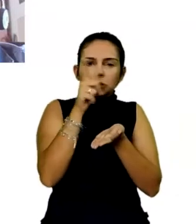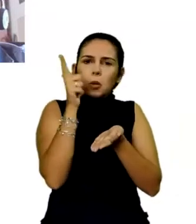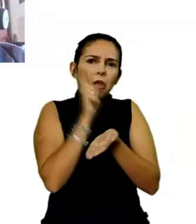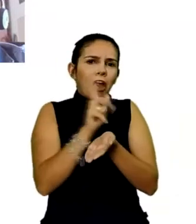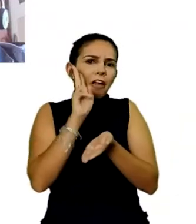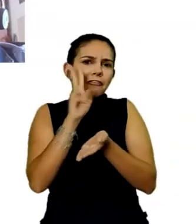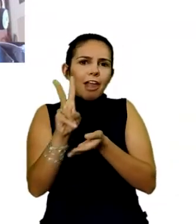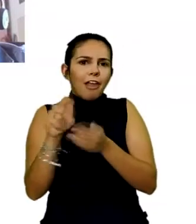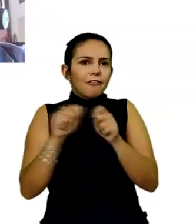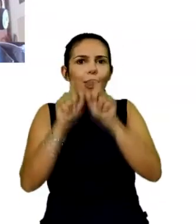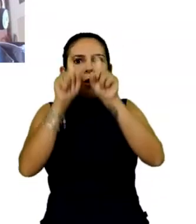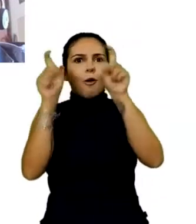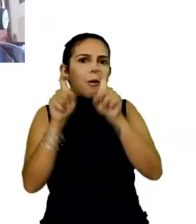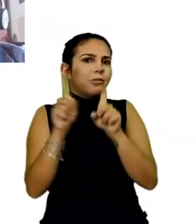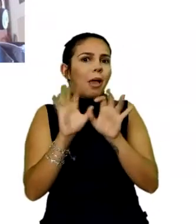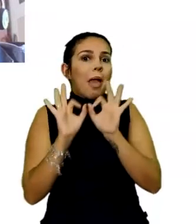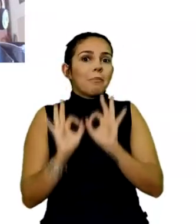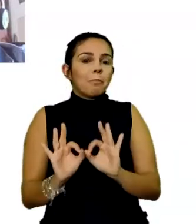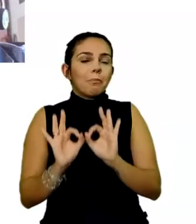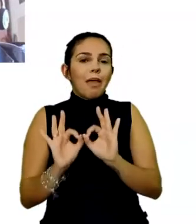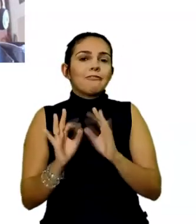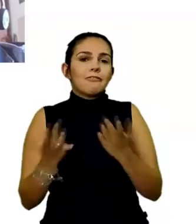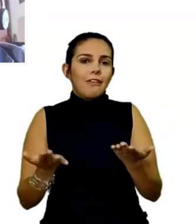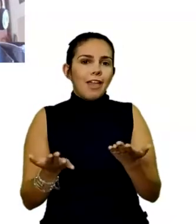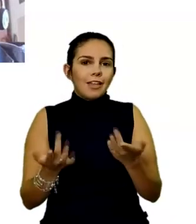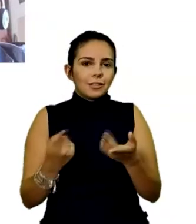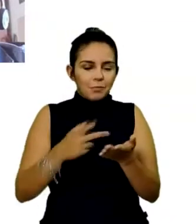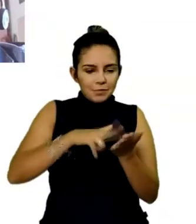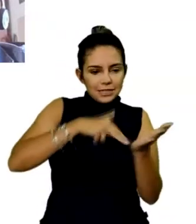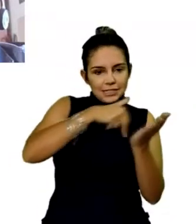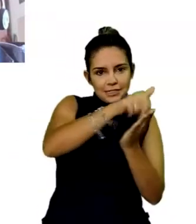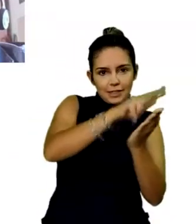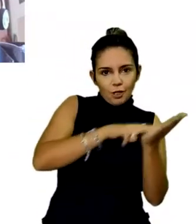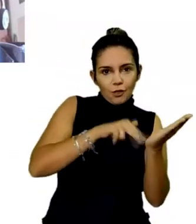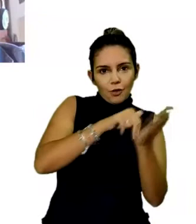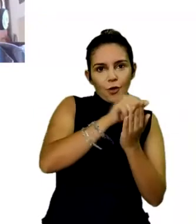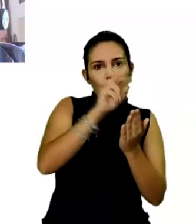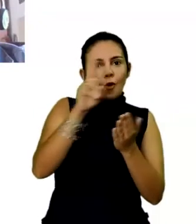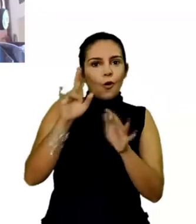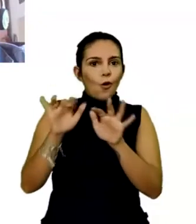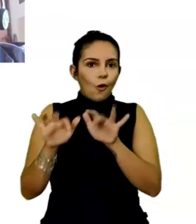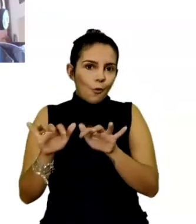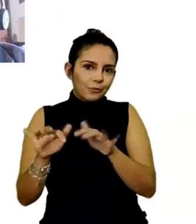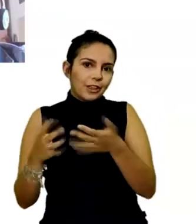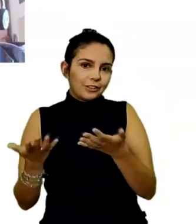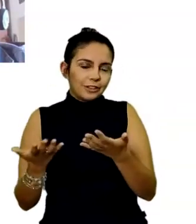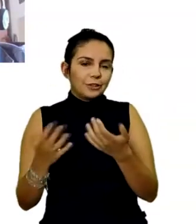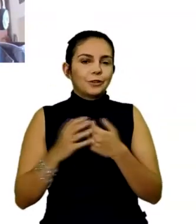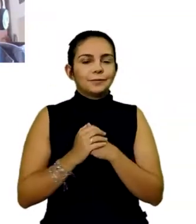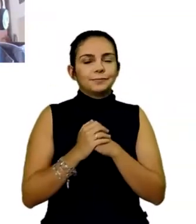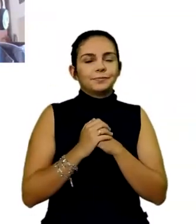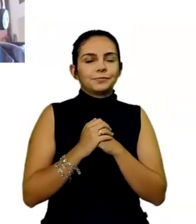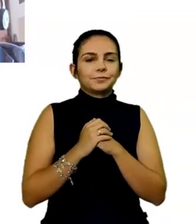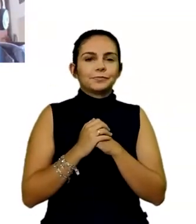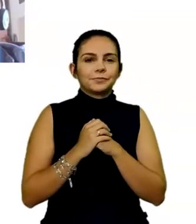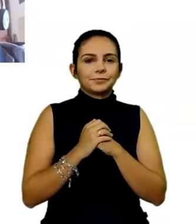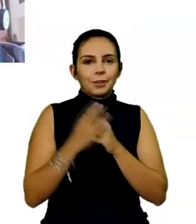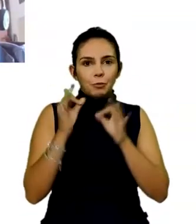se foi feito a aquarela pelo pincel ou a ferramentazinha lá do computador.